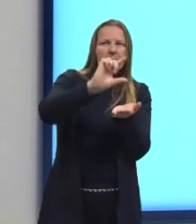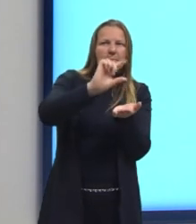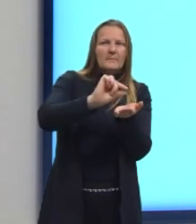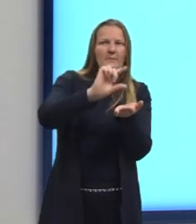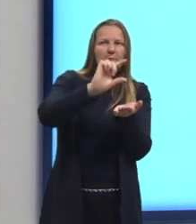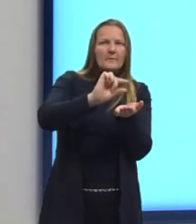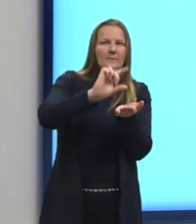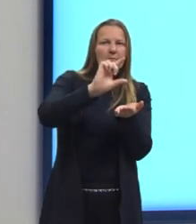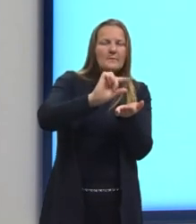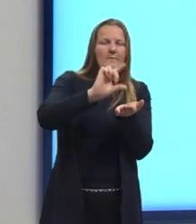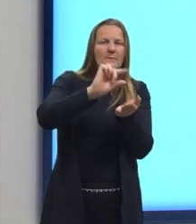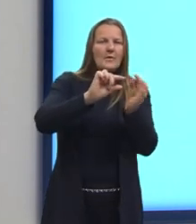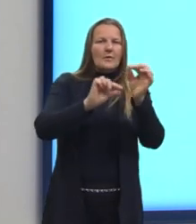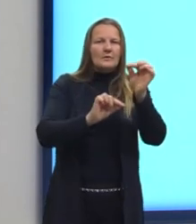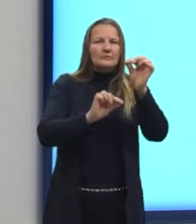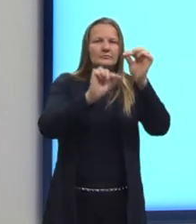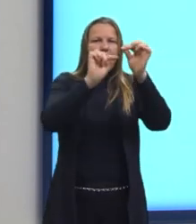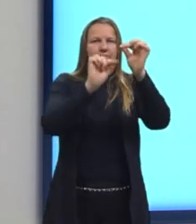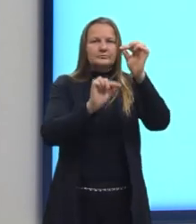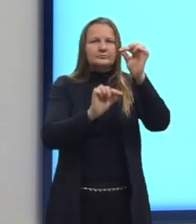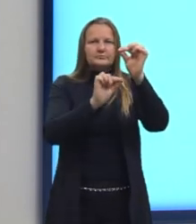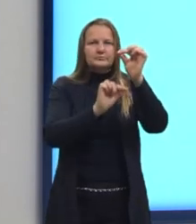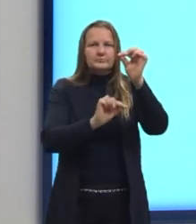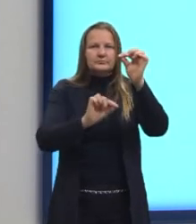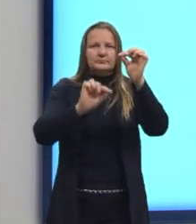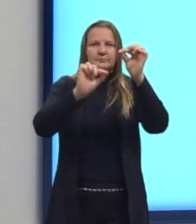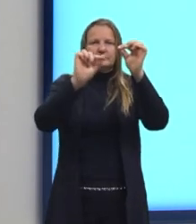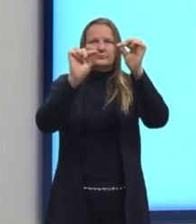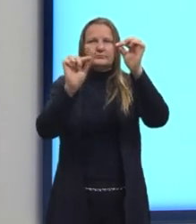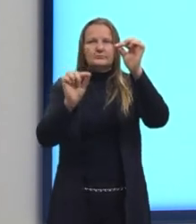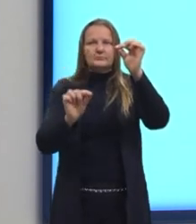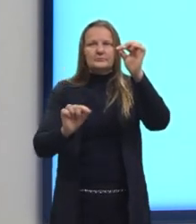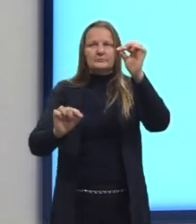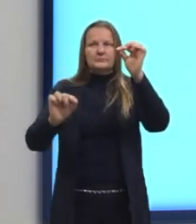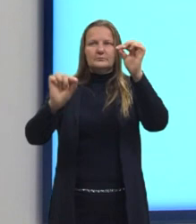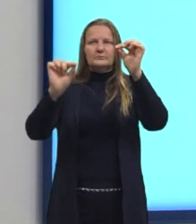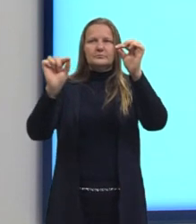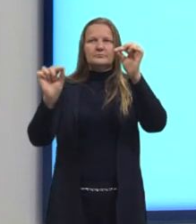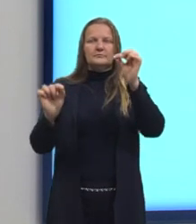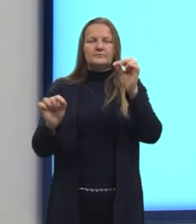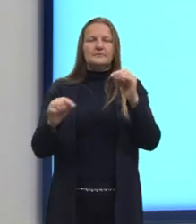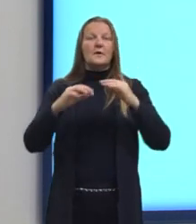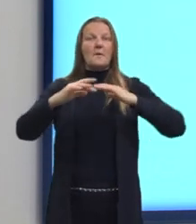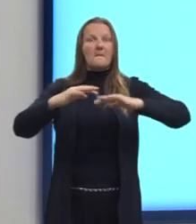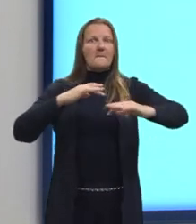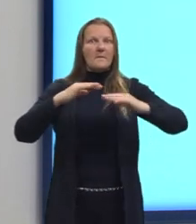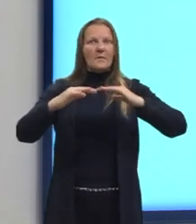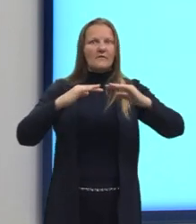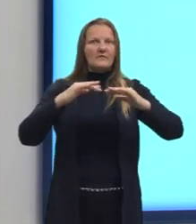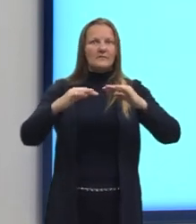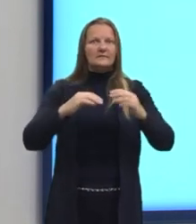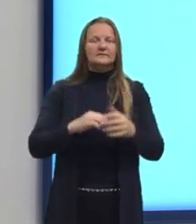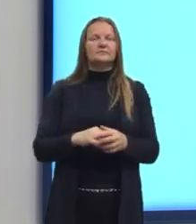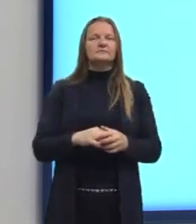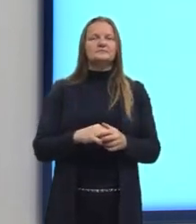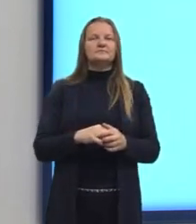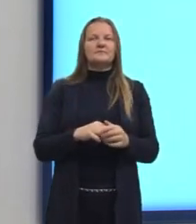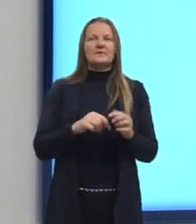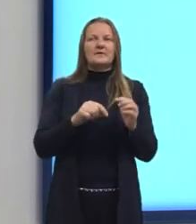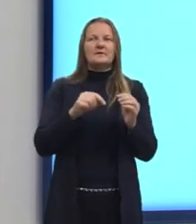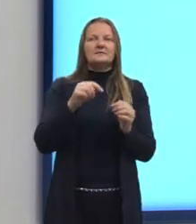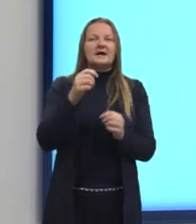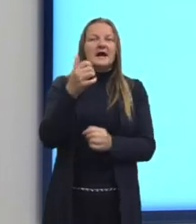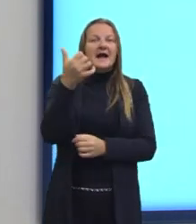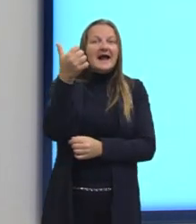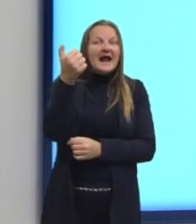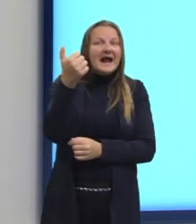que esse peso ele vai ficar indo para cima e para baixo e aí conforme a gente for movimentando ele e a caneta vai fazer esse